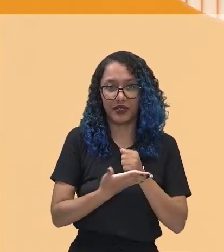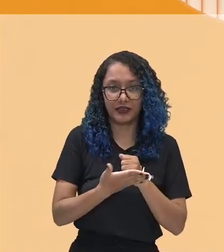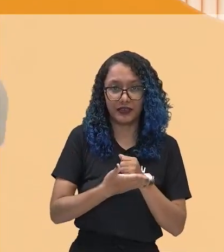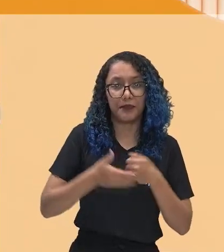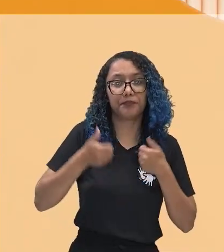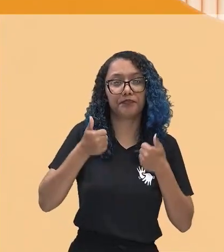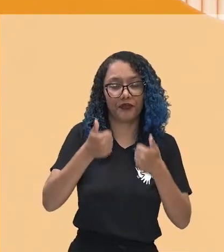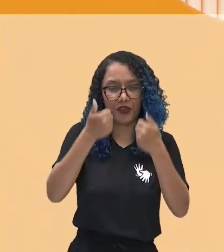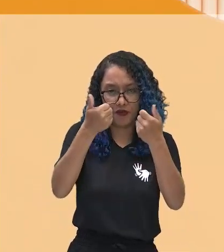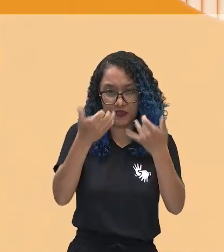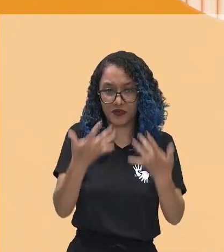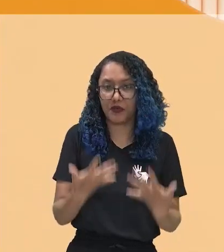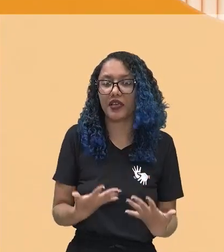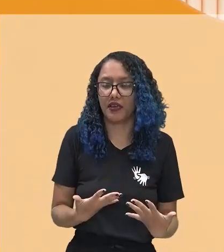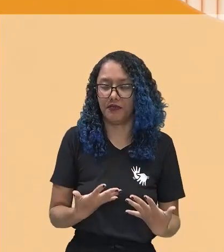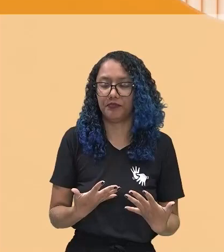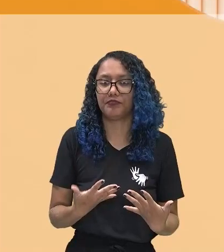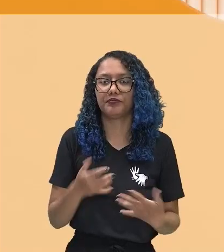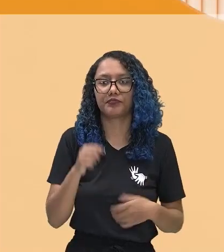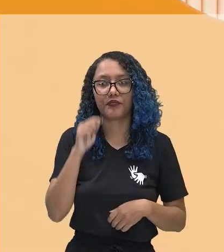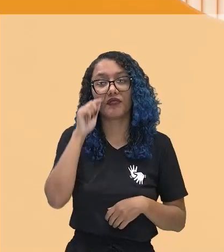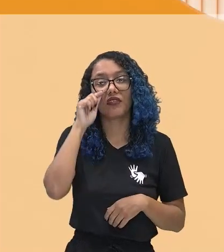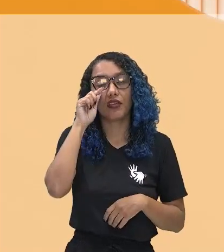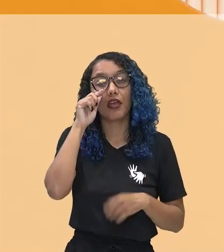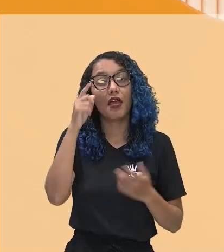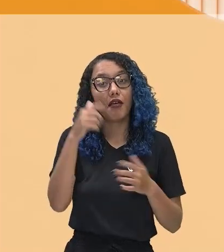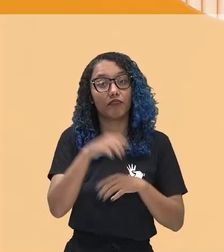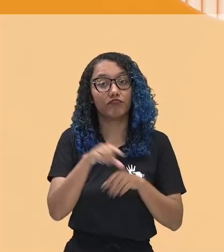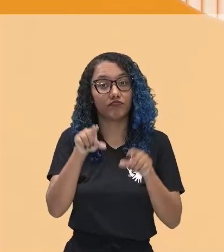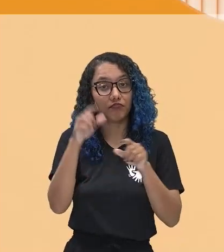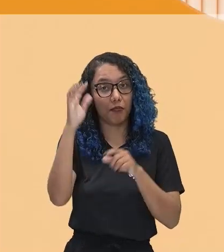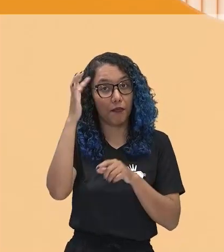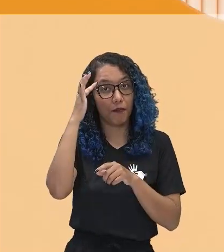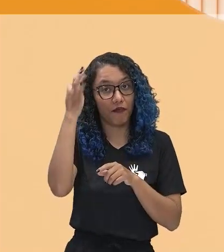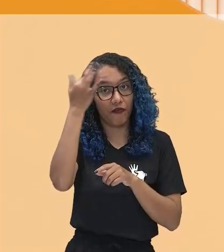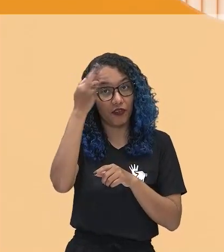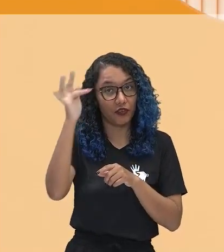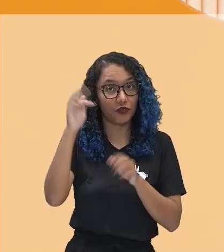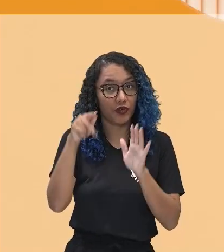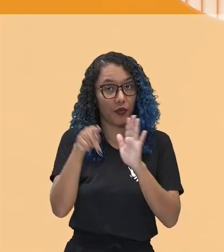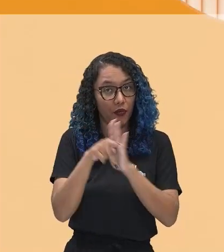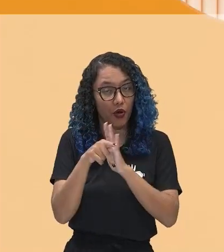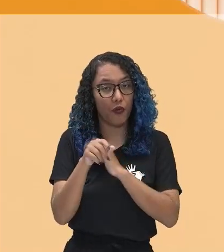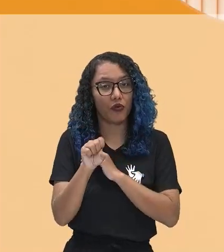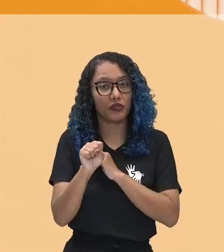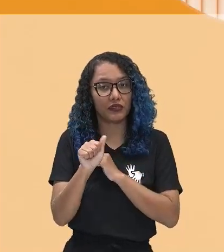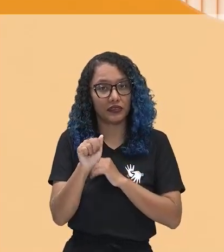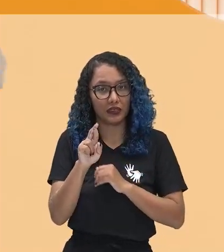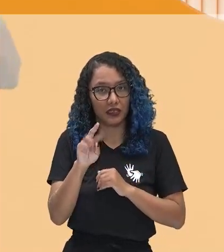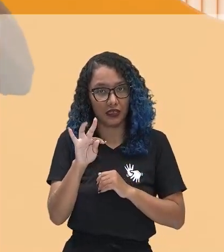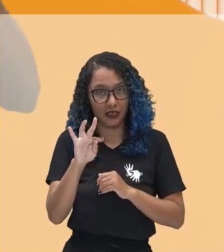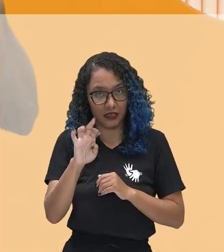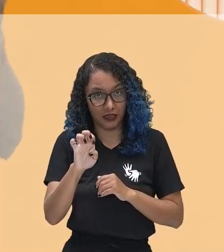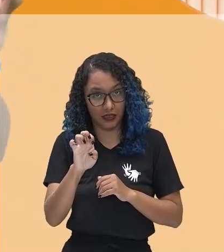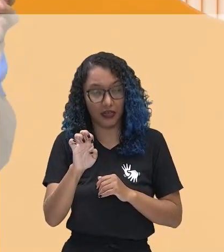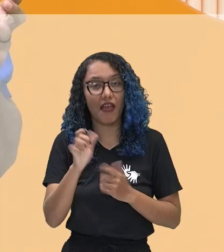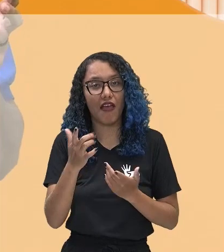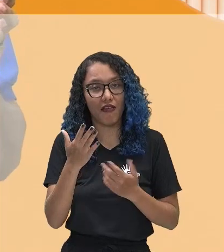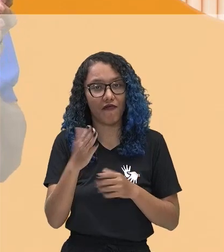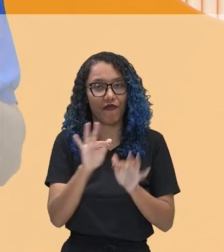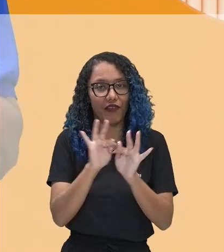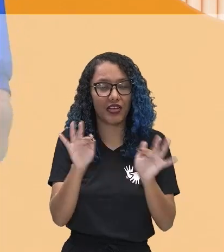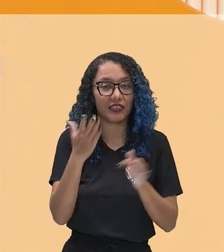daí? É o pensamento de Sartre. Sartre traz para nós essa ideia. Uma das suas frases mais famosas é justamente essa. A